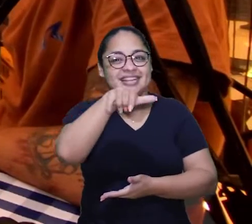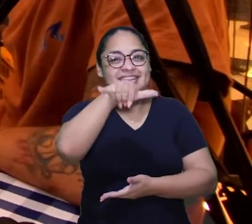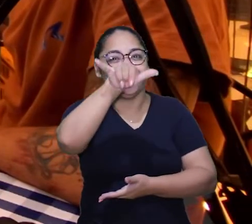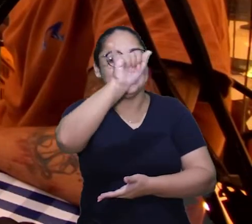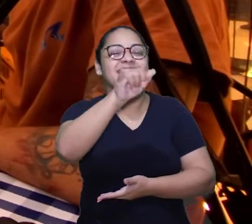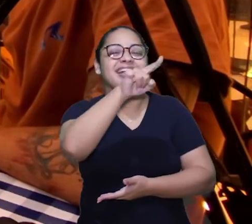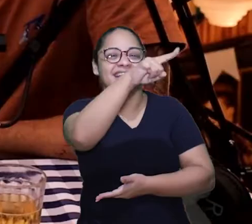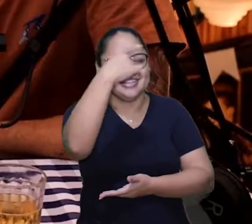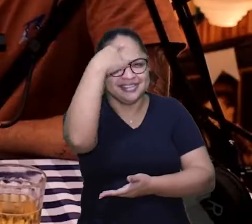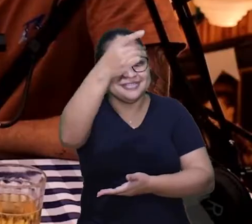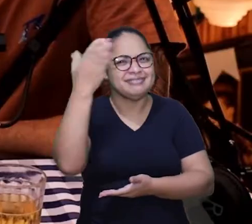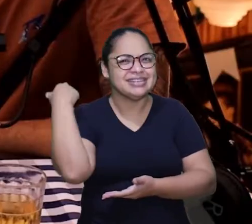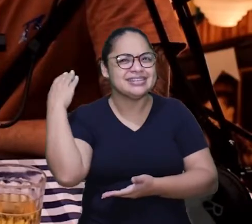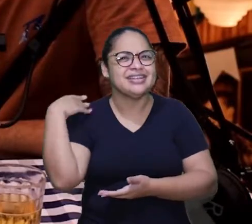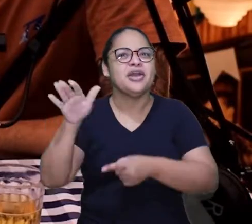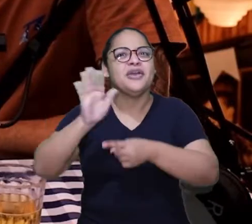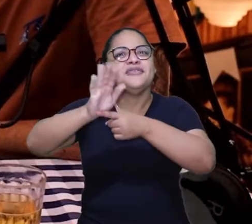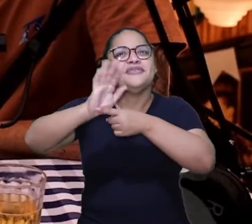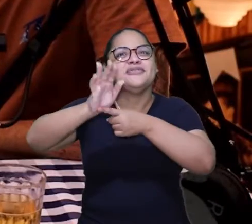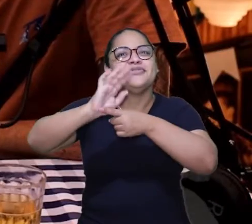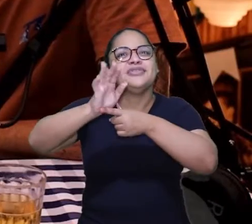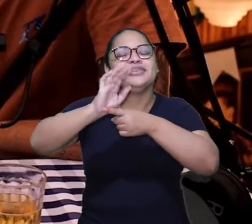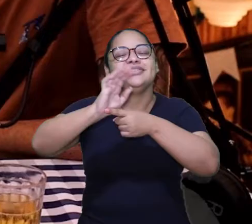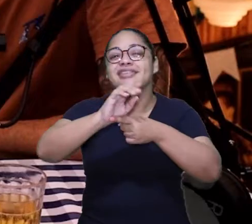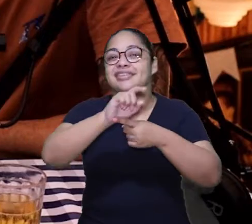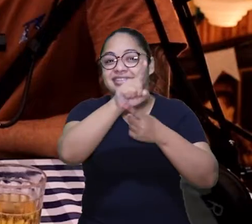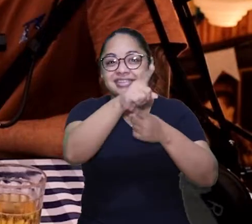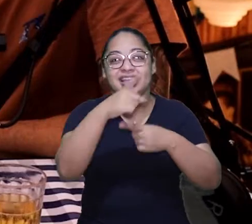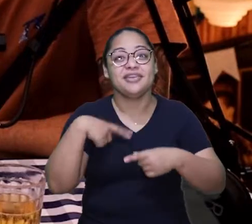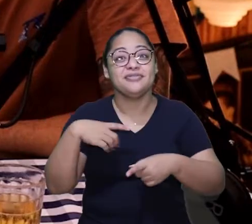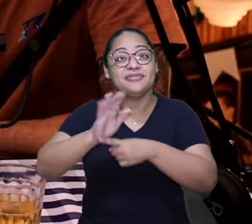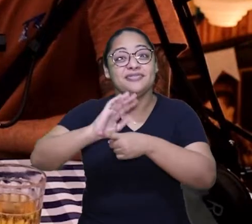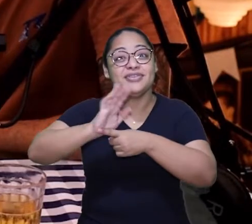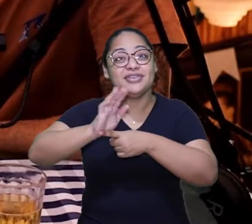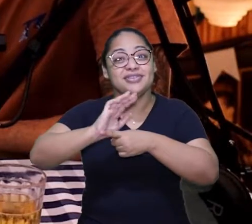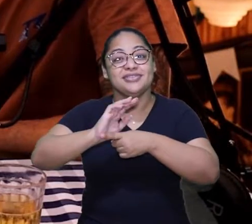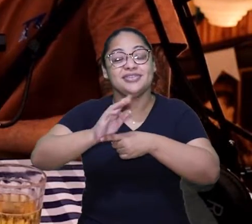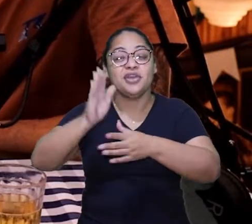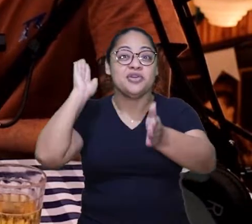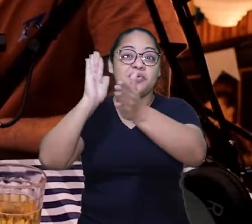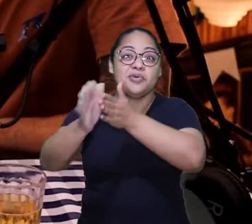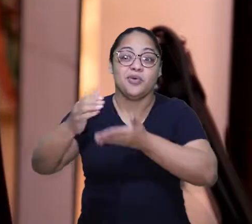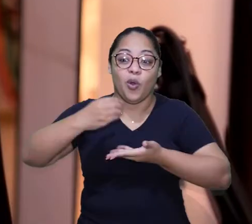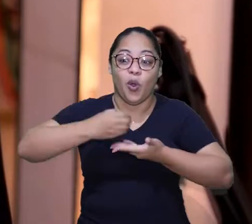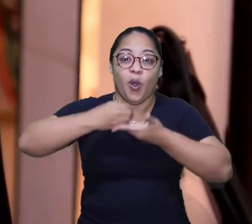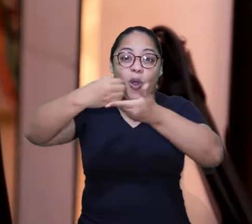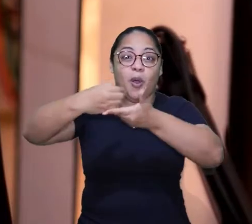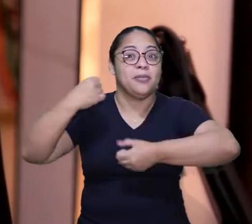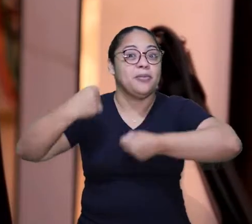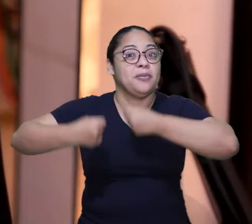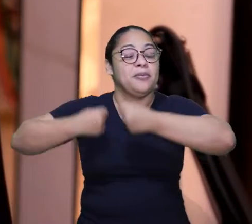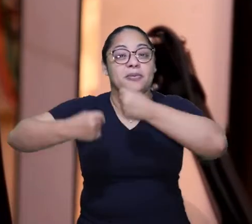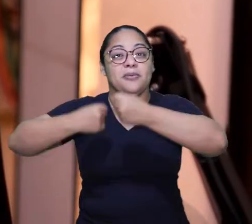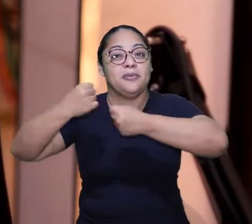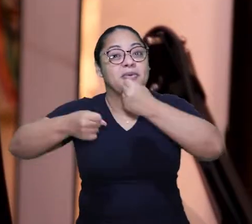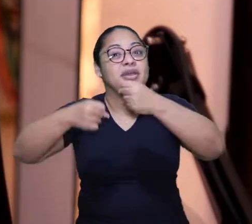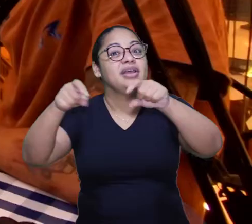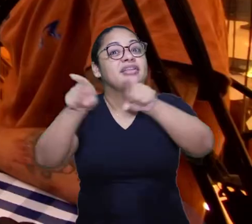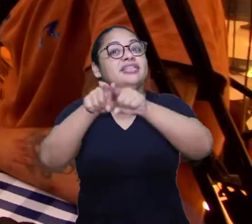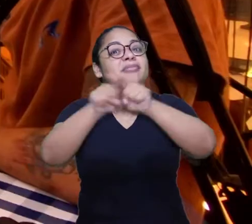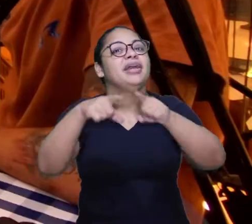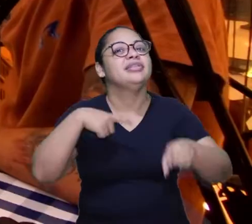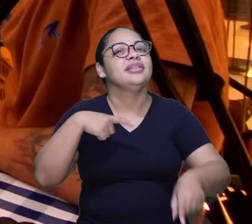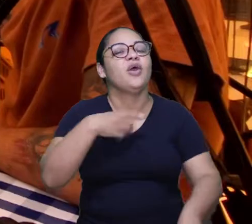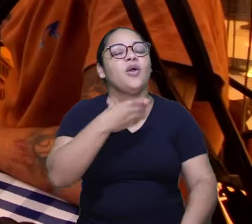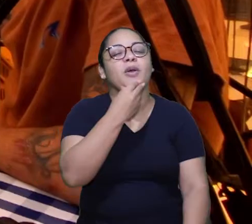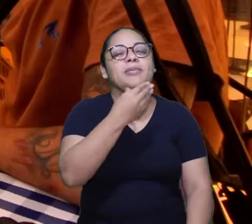por causa do cof Stanley do pop staner correndo saindo Maravilhoso né cara me mandaram aquele vídeo do Casé também no cara tomando uma